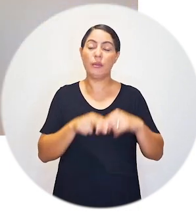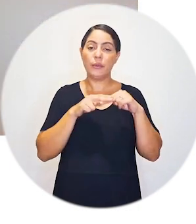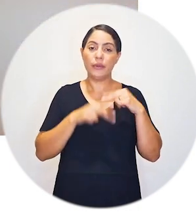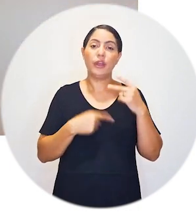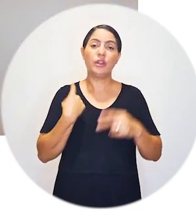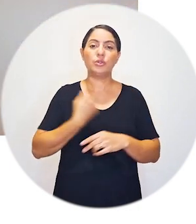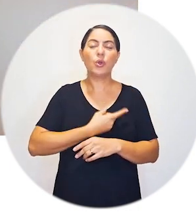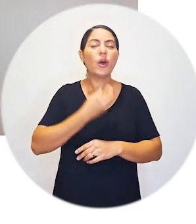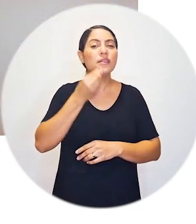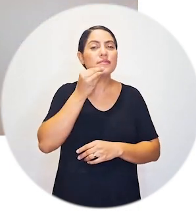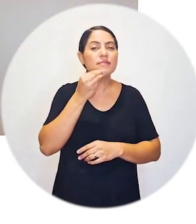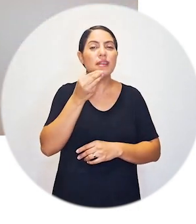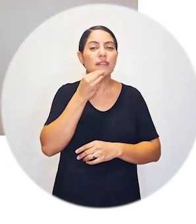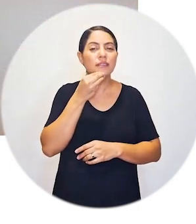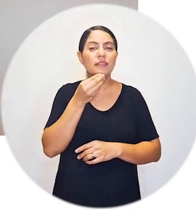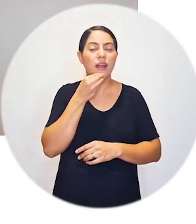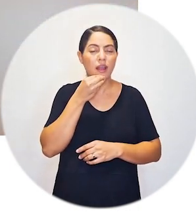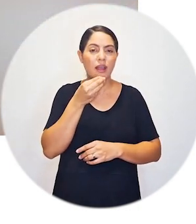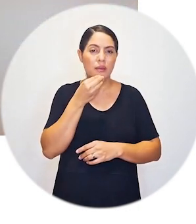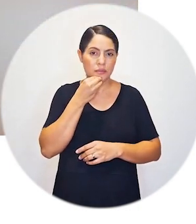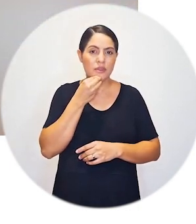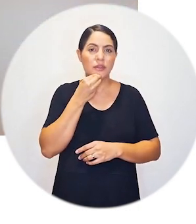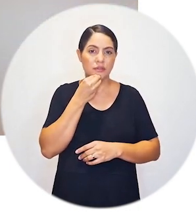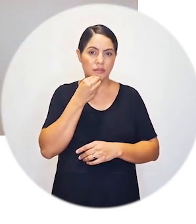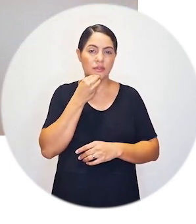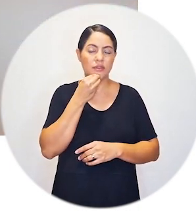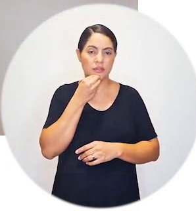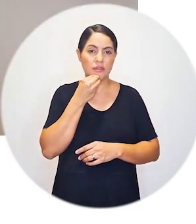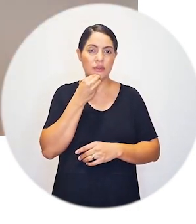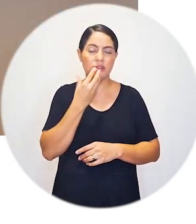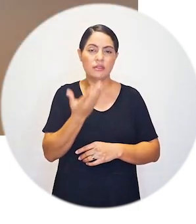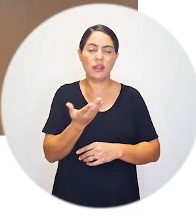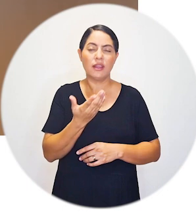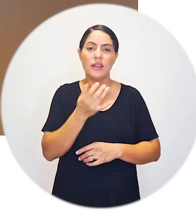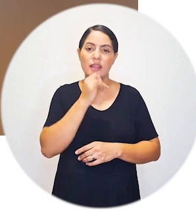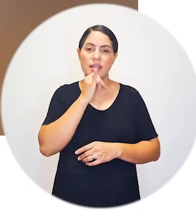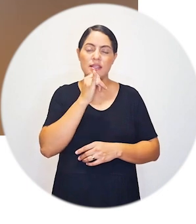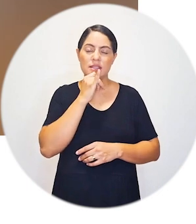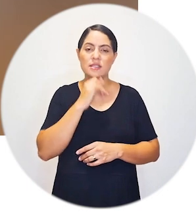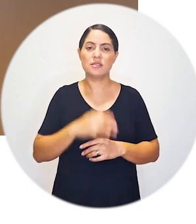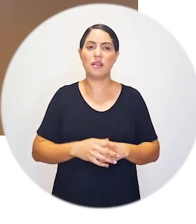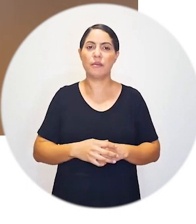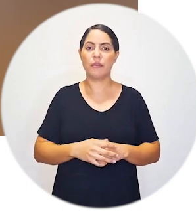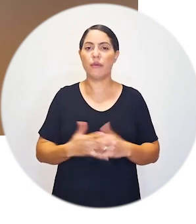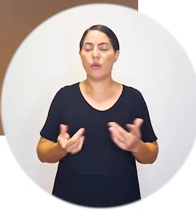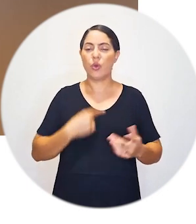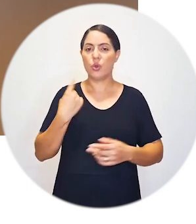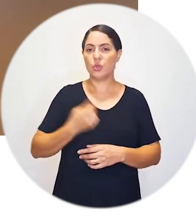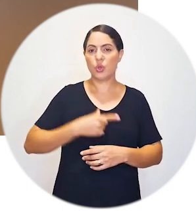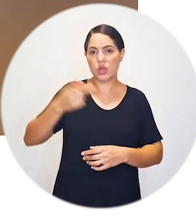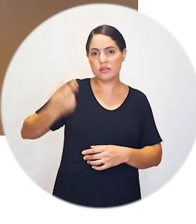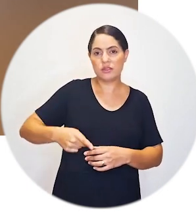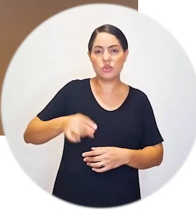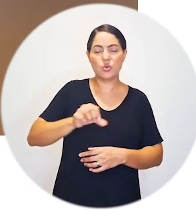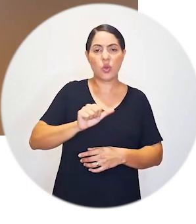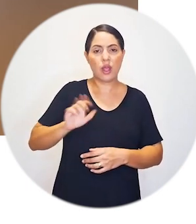gente tentou colocar, vamos dizer, podemos até dizer assim, a casa em dia, né? A casa em